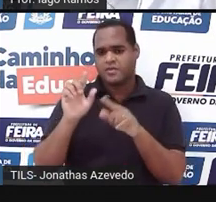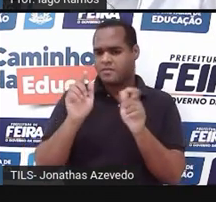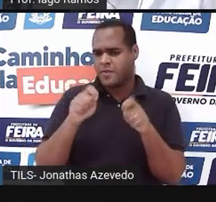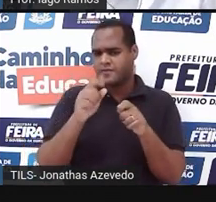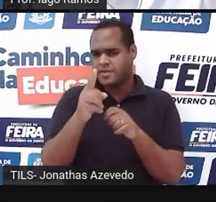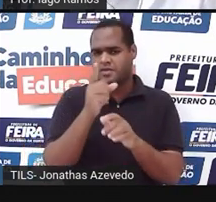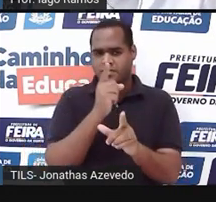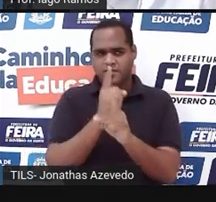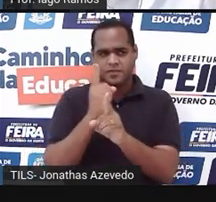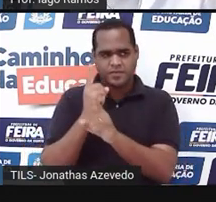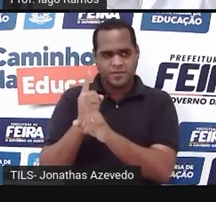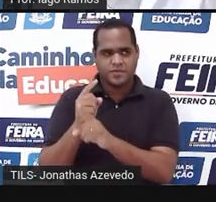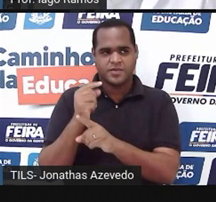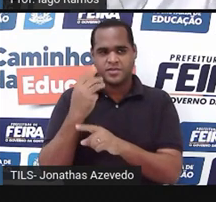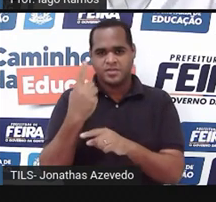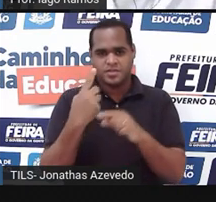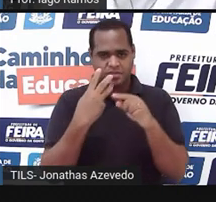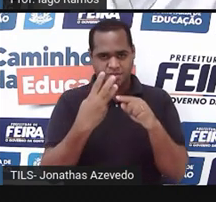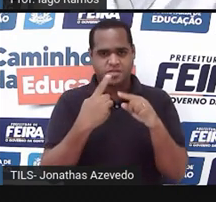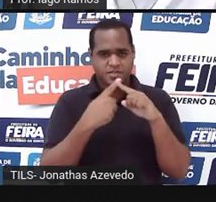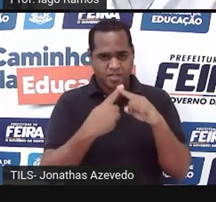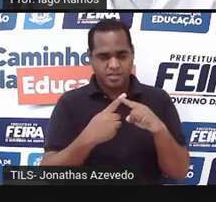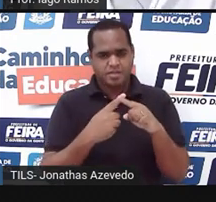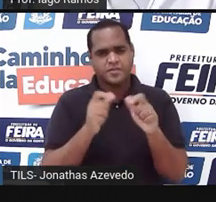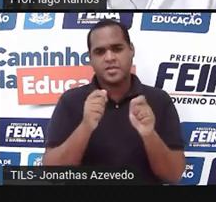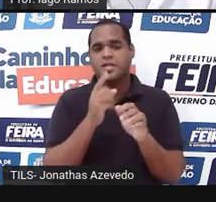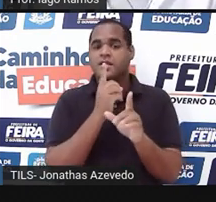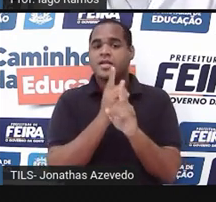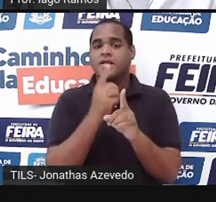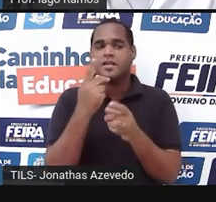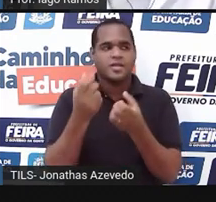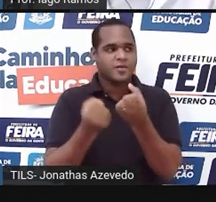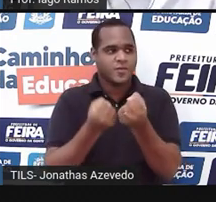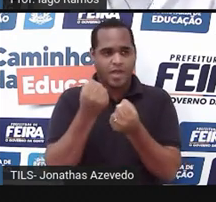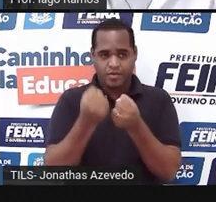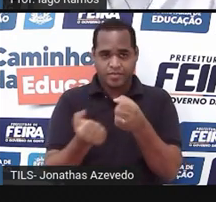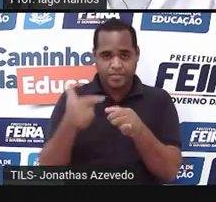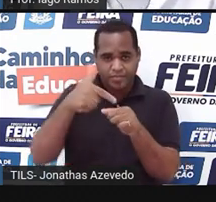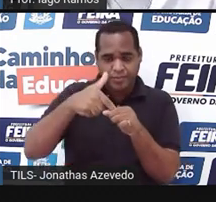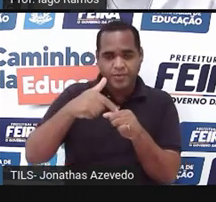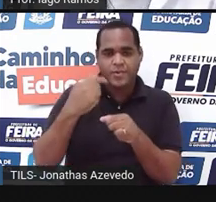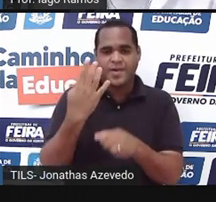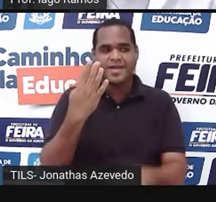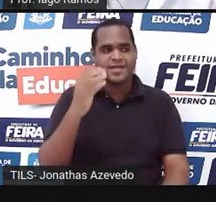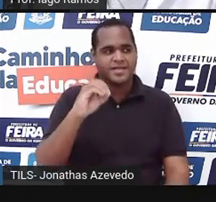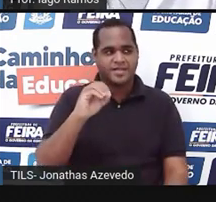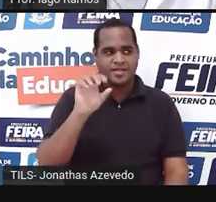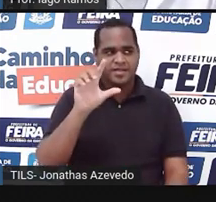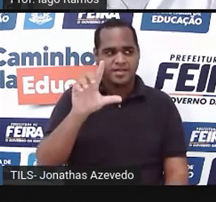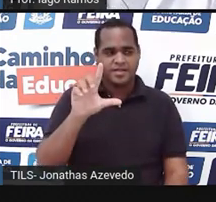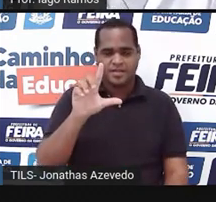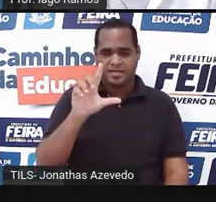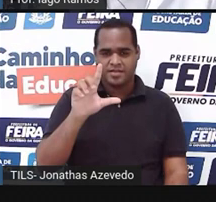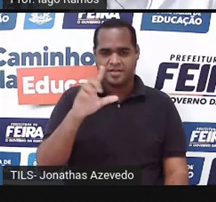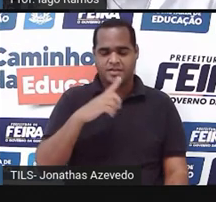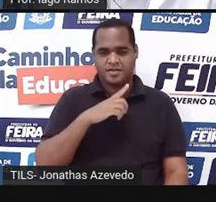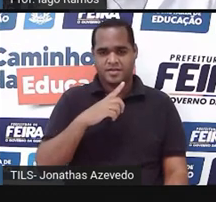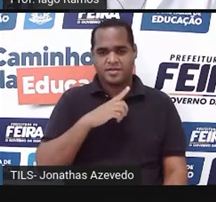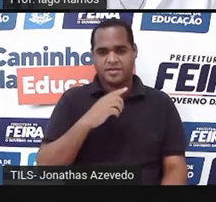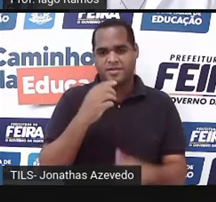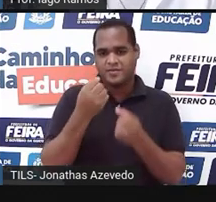encontrou esse x litros então no seu carro foi abastecido 40 litros de